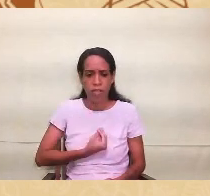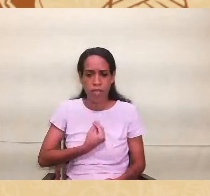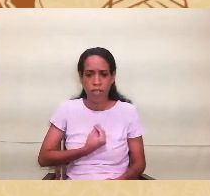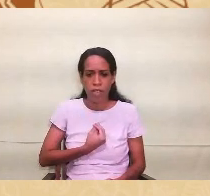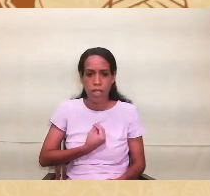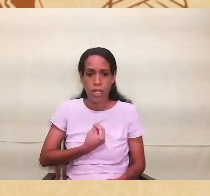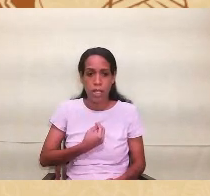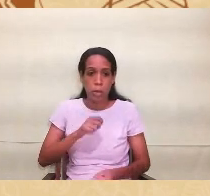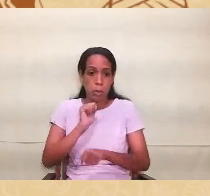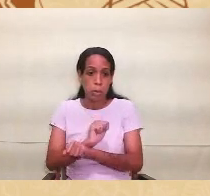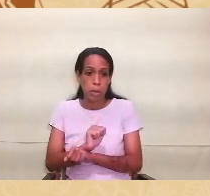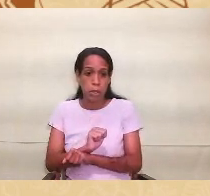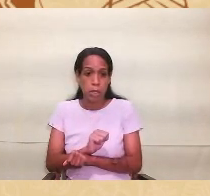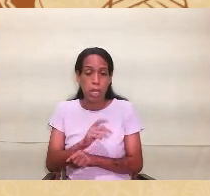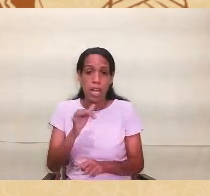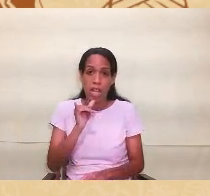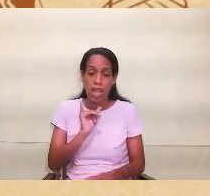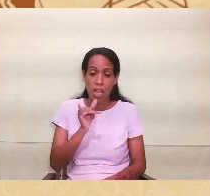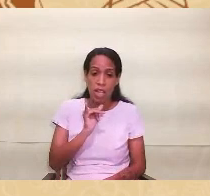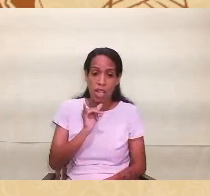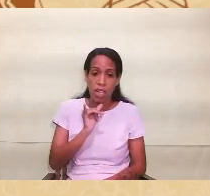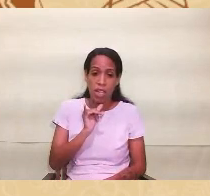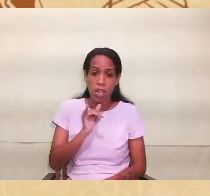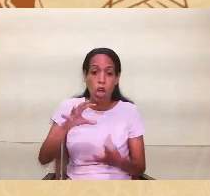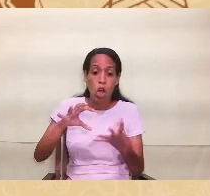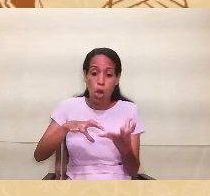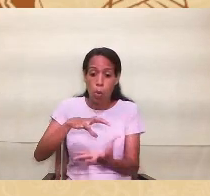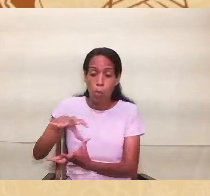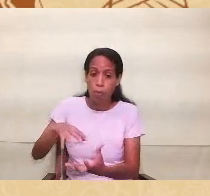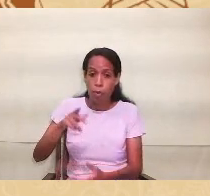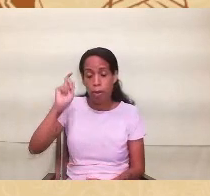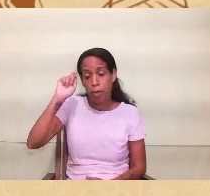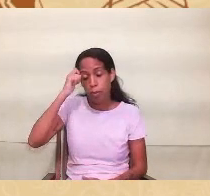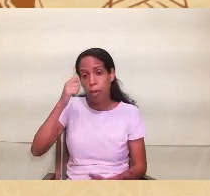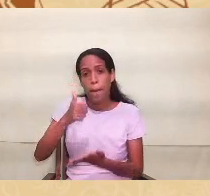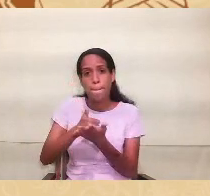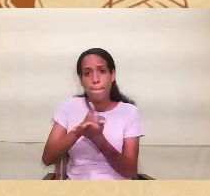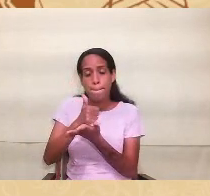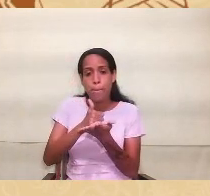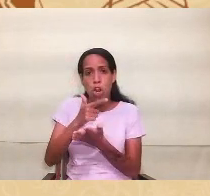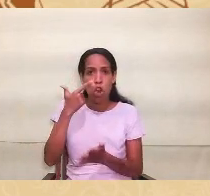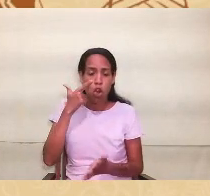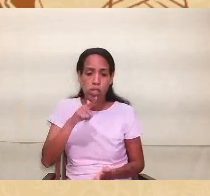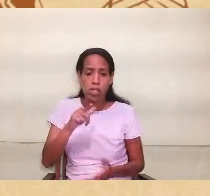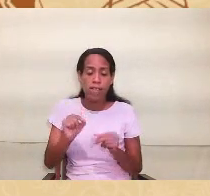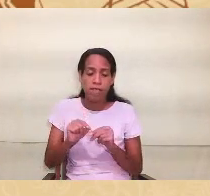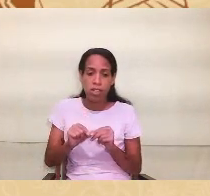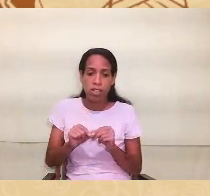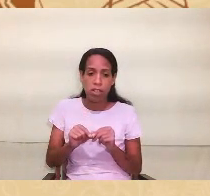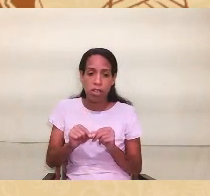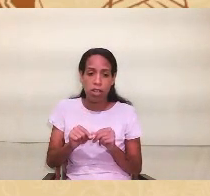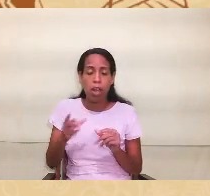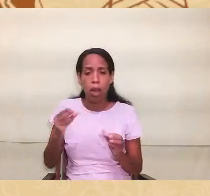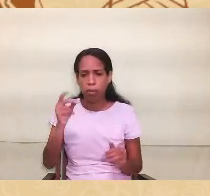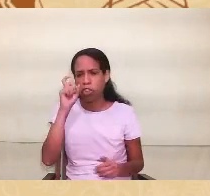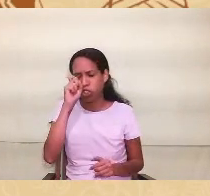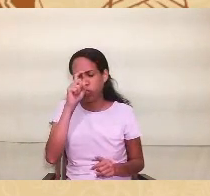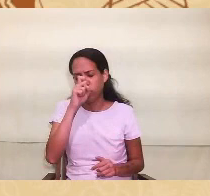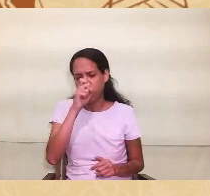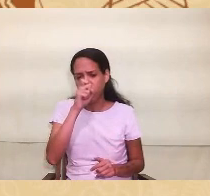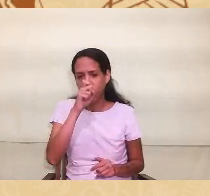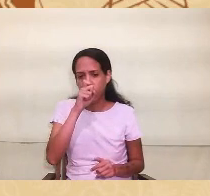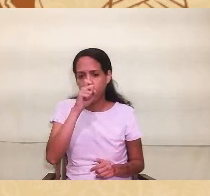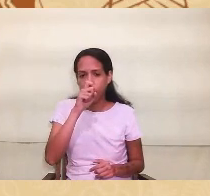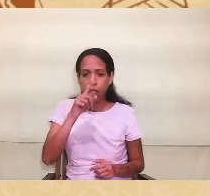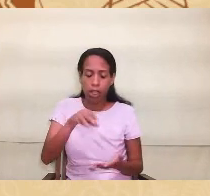né? Por exemplo, a gente do movimento negro, o melhor que a gente consegue fazer, assim, né? E com muita dificuldade, assim, inserir